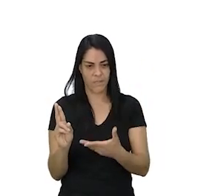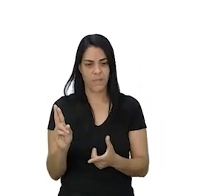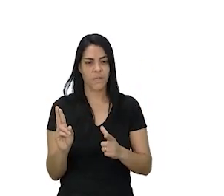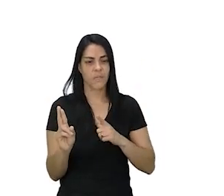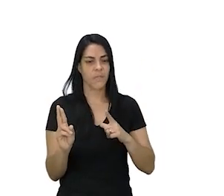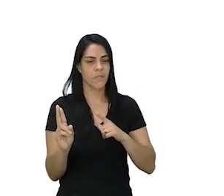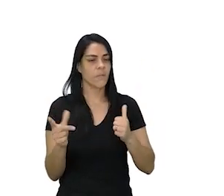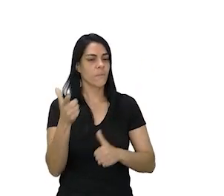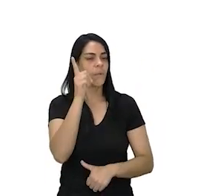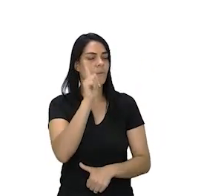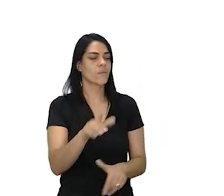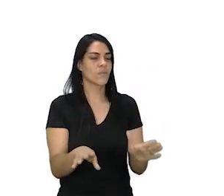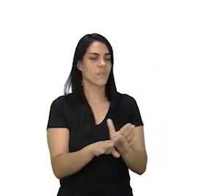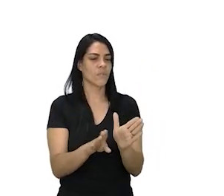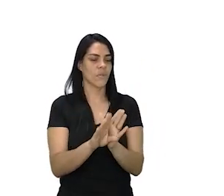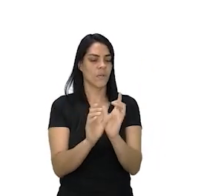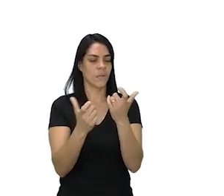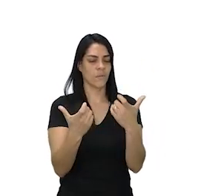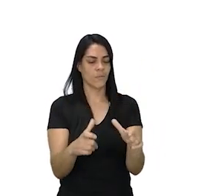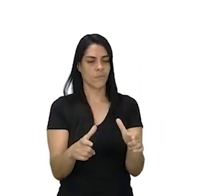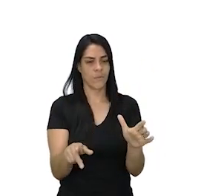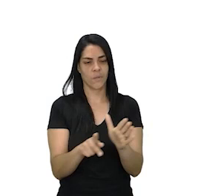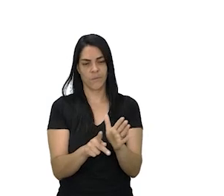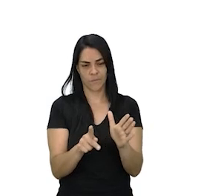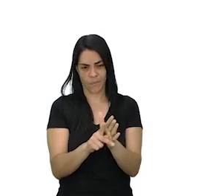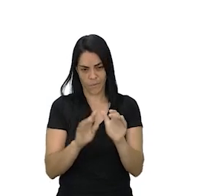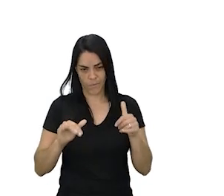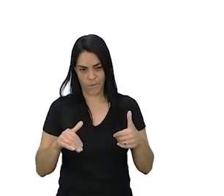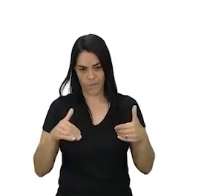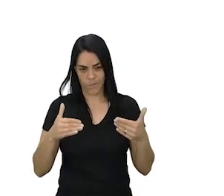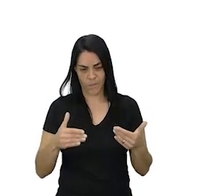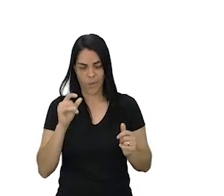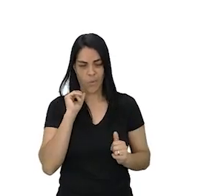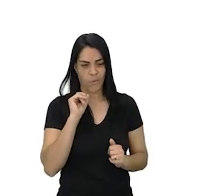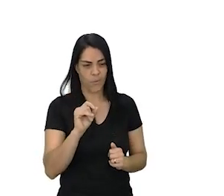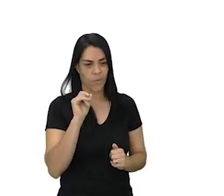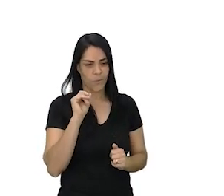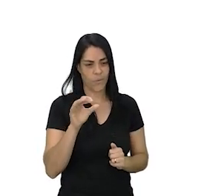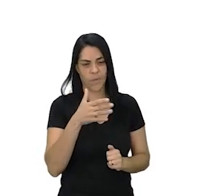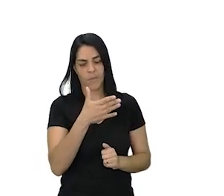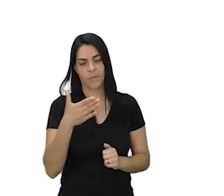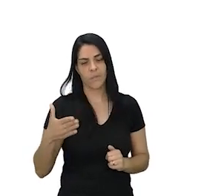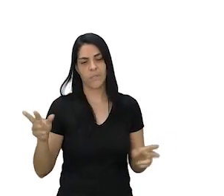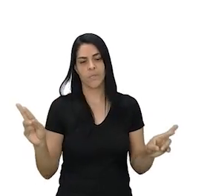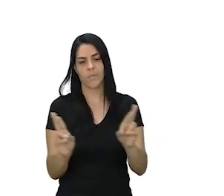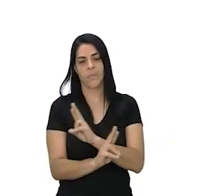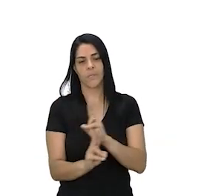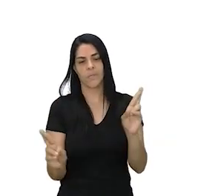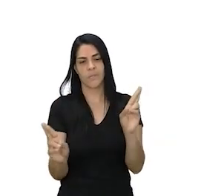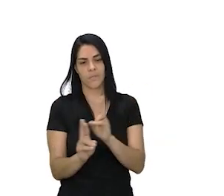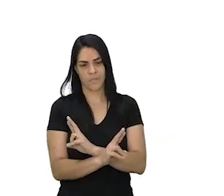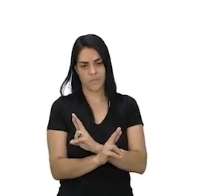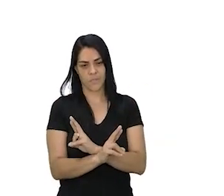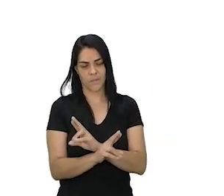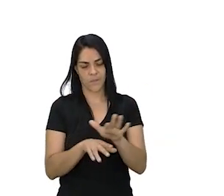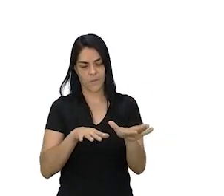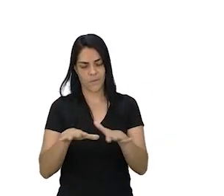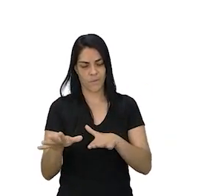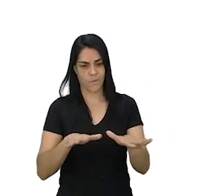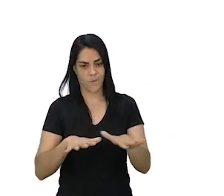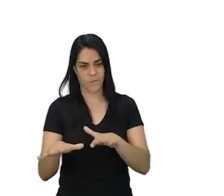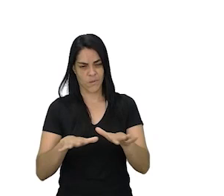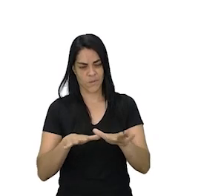poder chegar num determinado lugar. Então, esses aspectos, no fundo, relacionados aí à